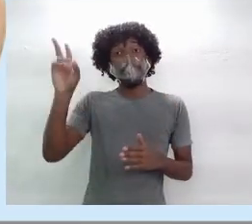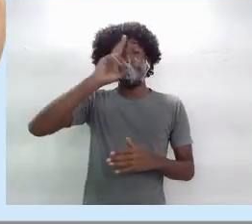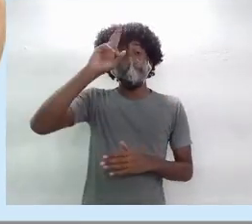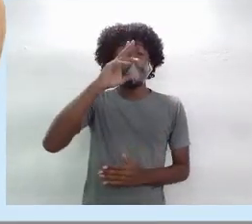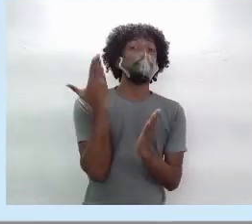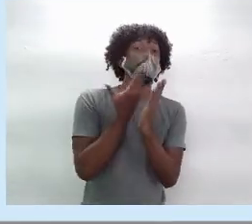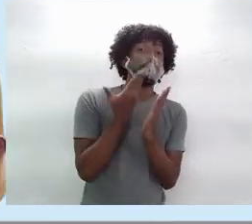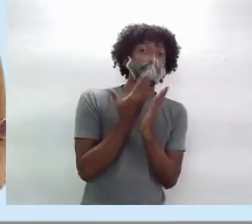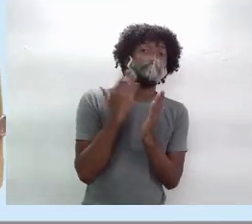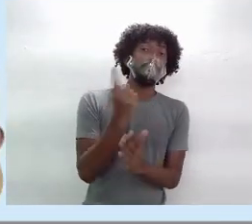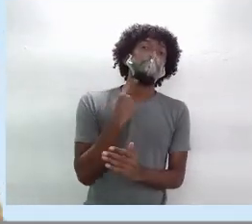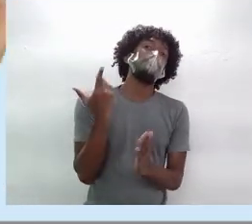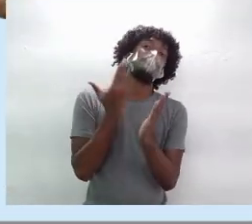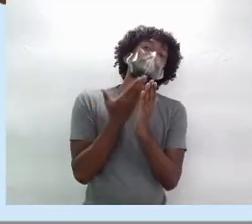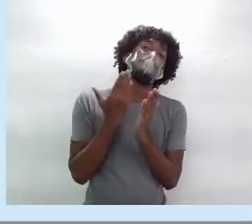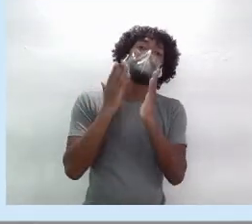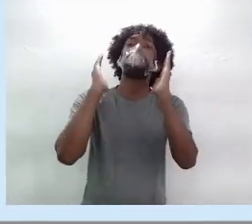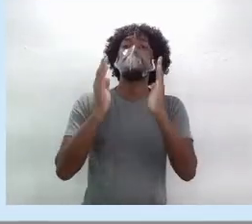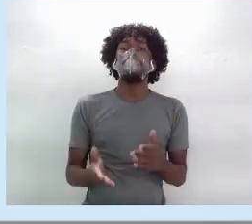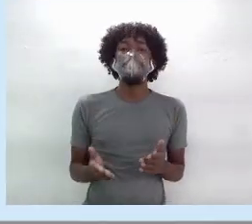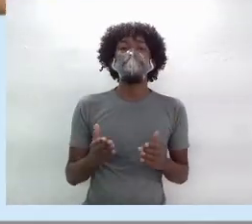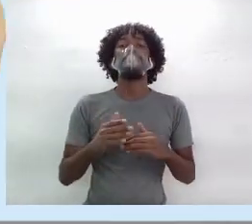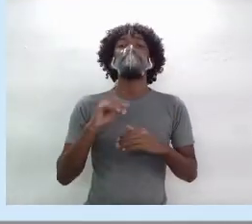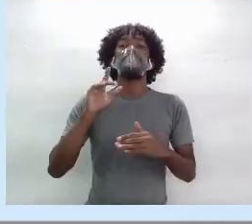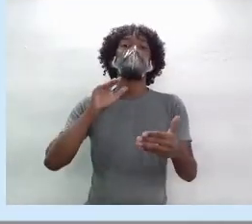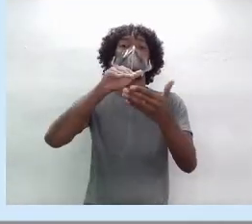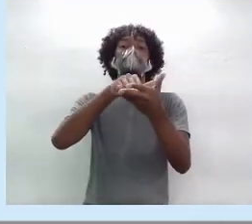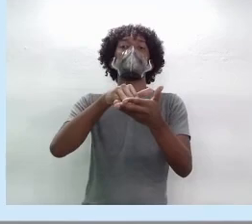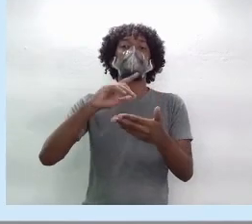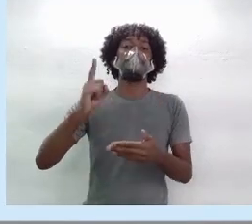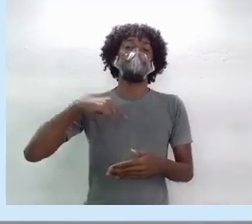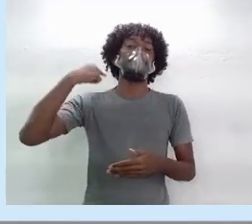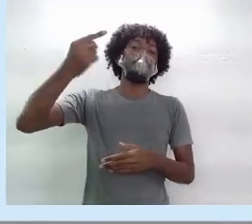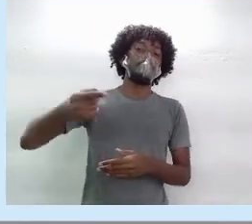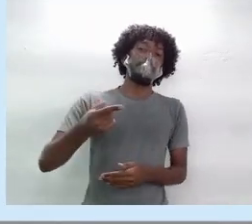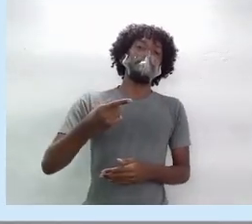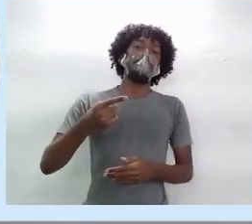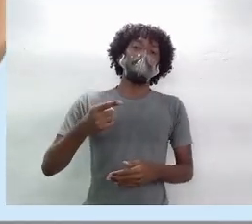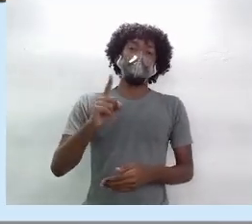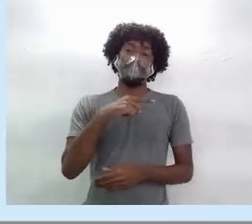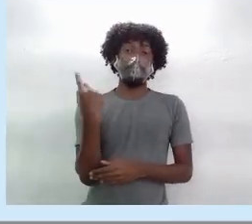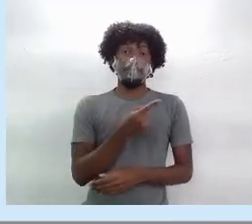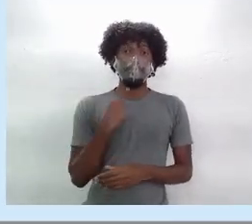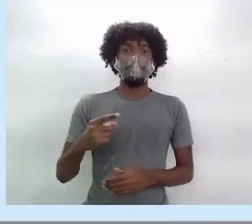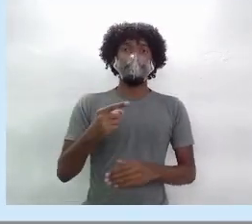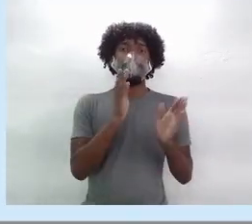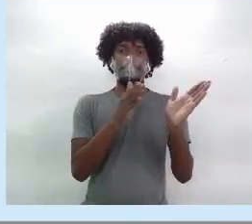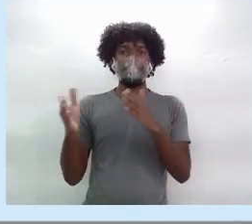nossas aulas que estão gravadas. E até a nossa próxima série.